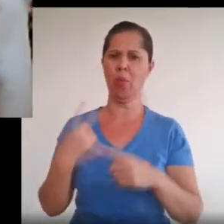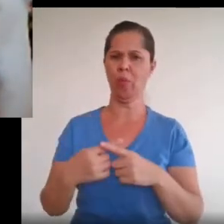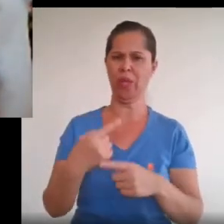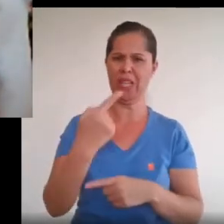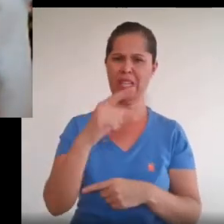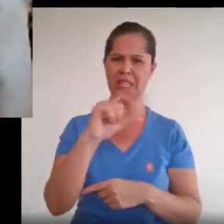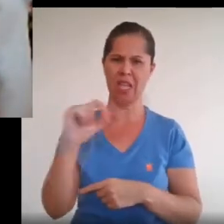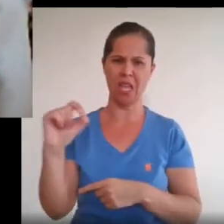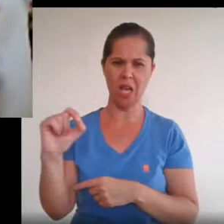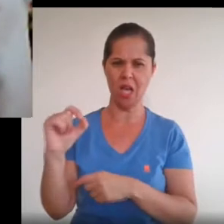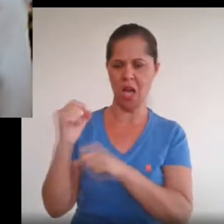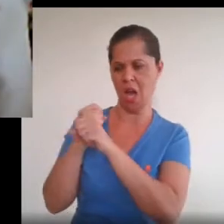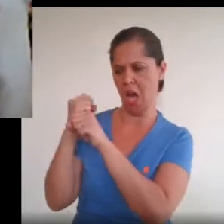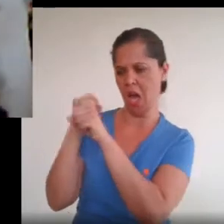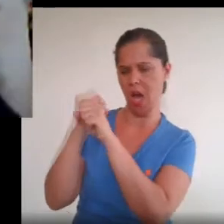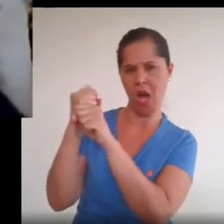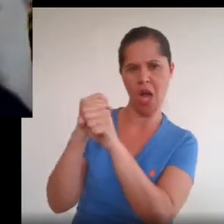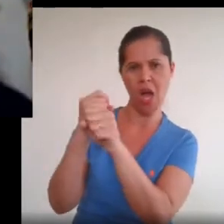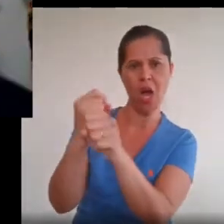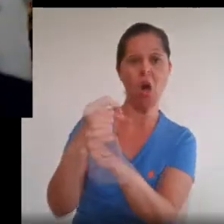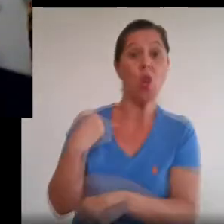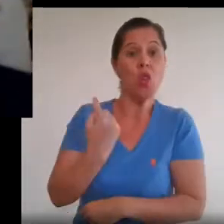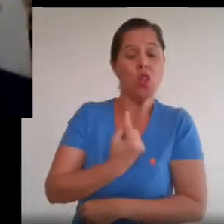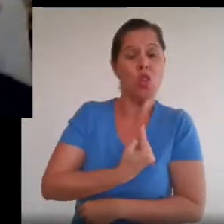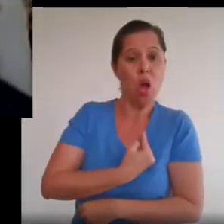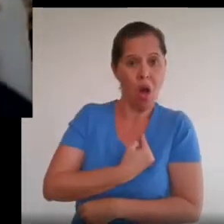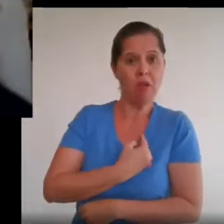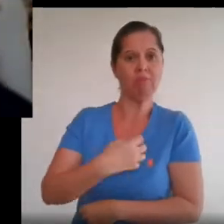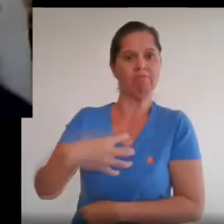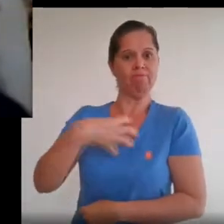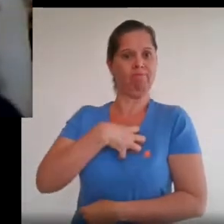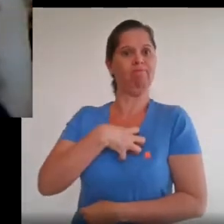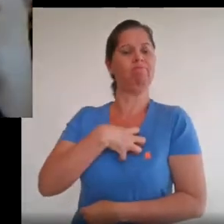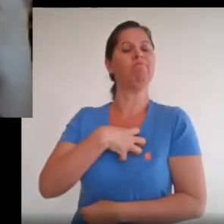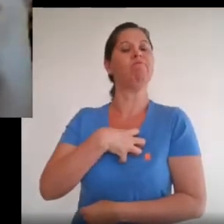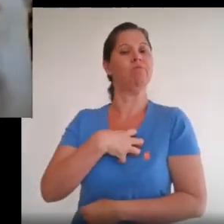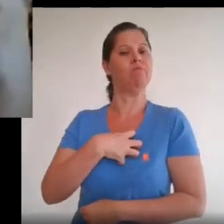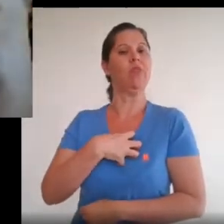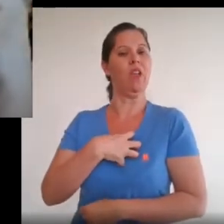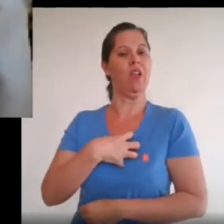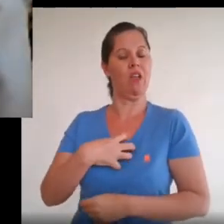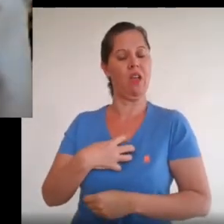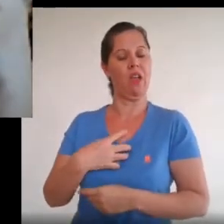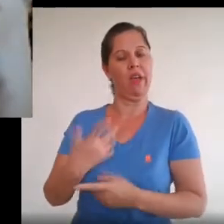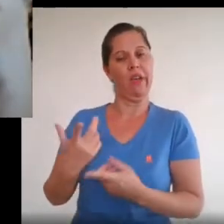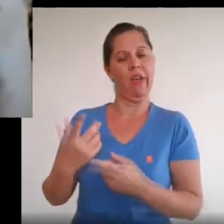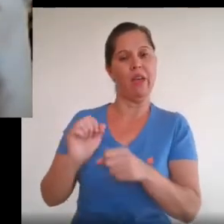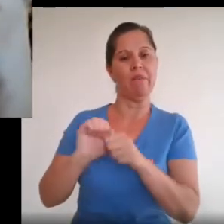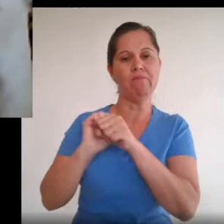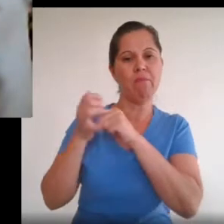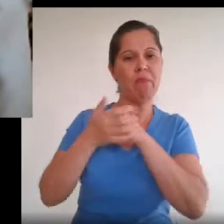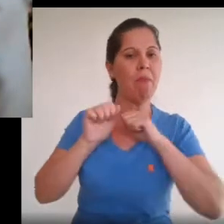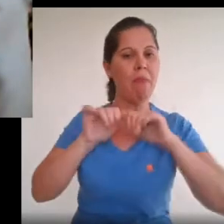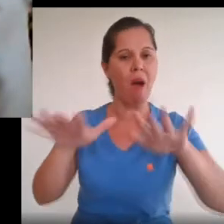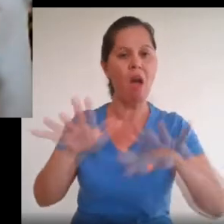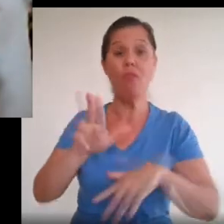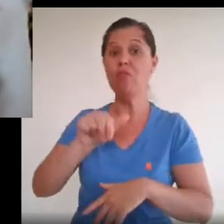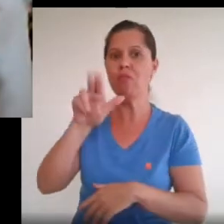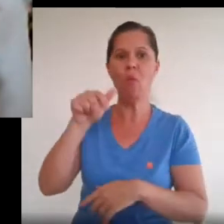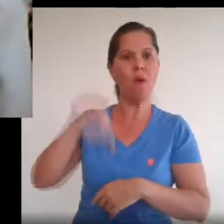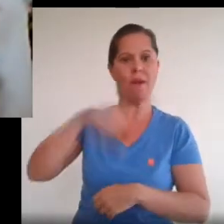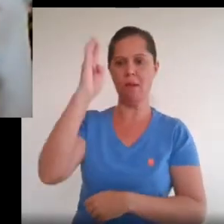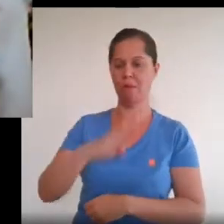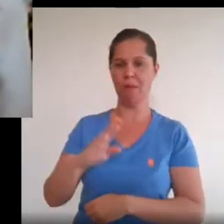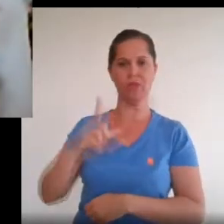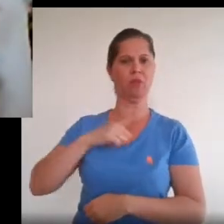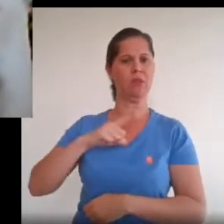anos fomos nós, né? Que fomos nós, a primeira geração que estamos enfrentando pandemia. A gente não teve